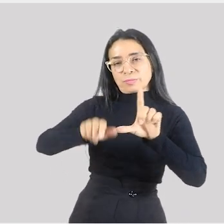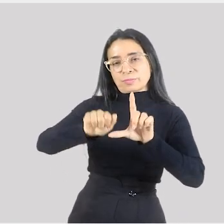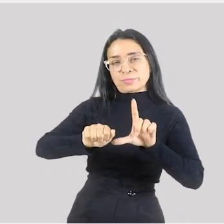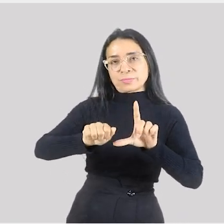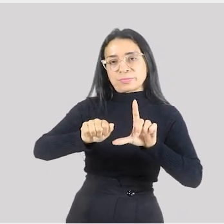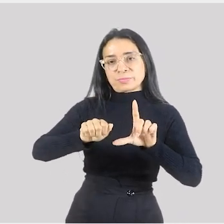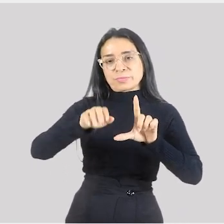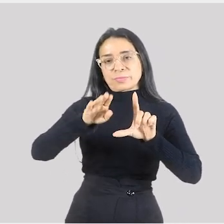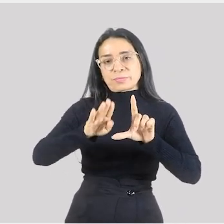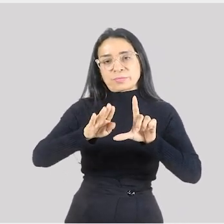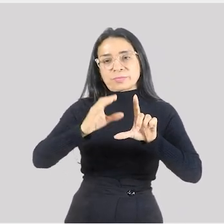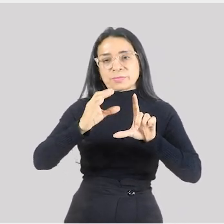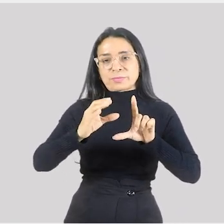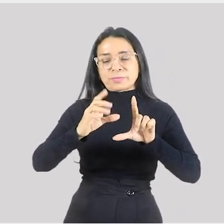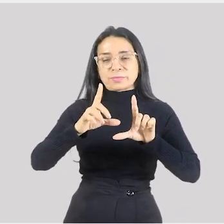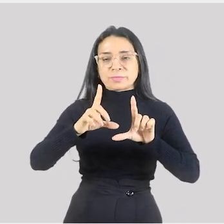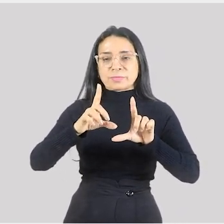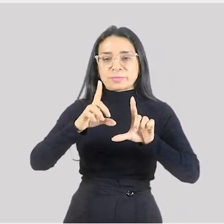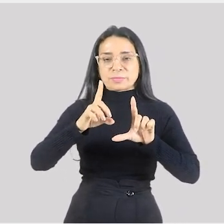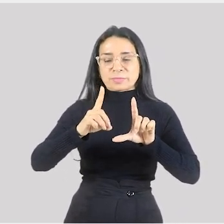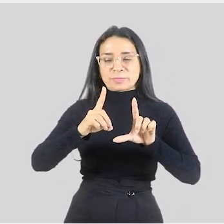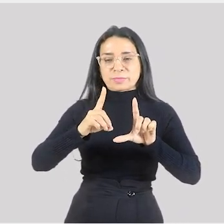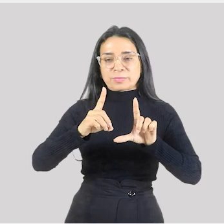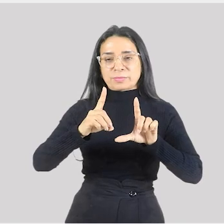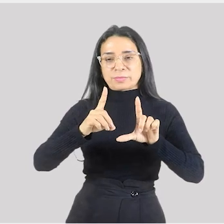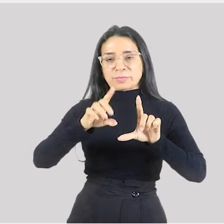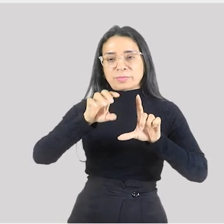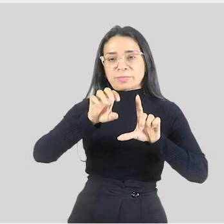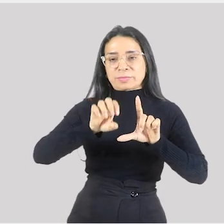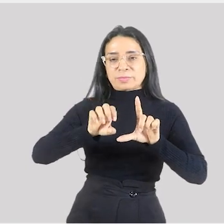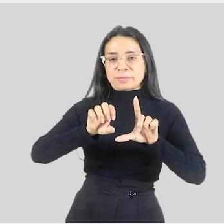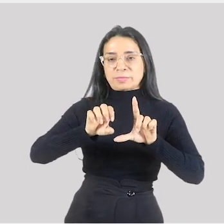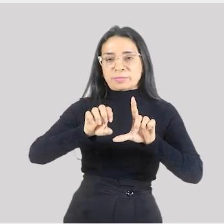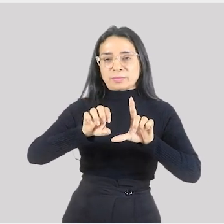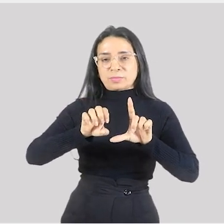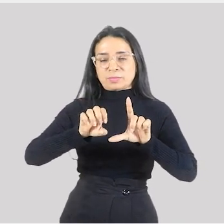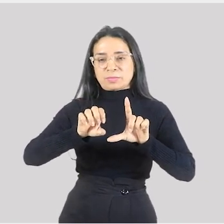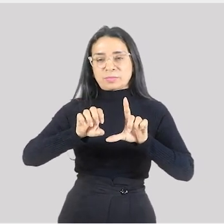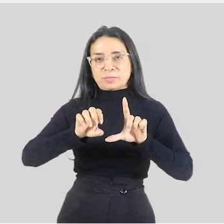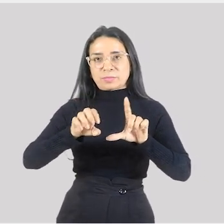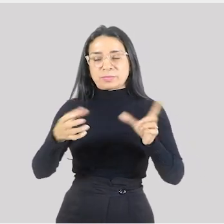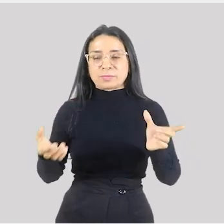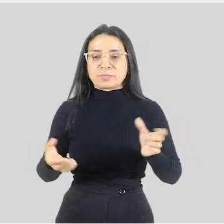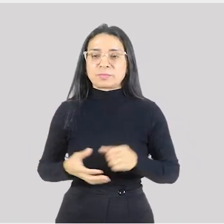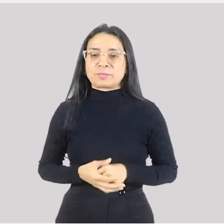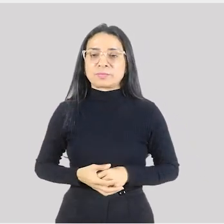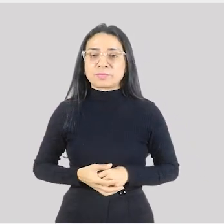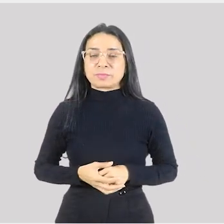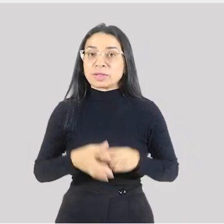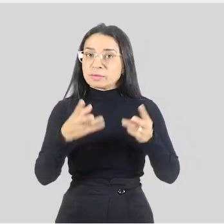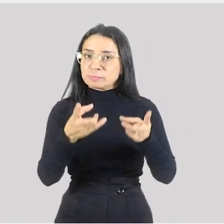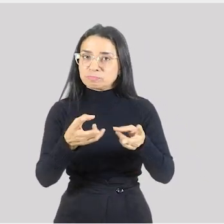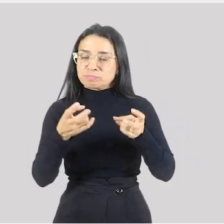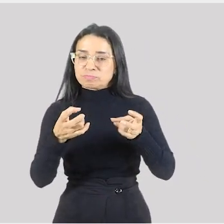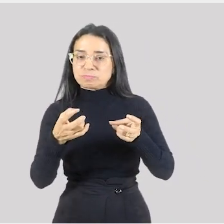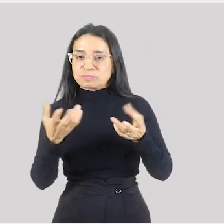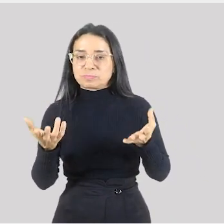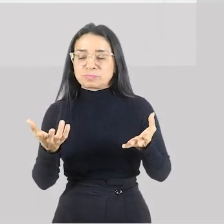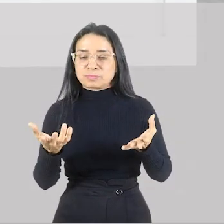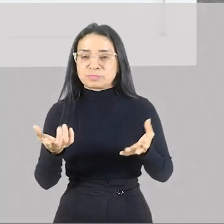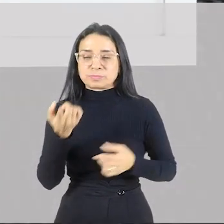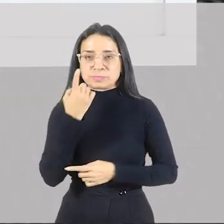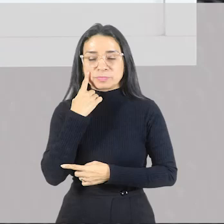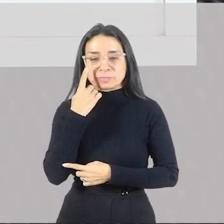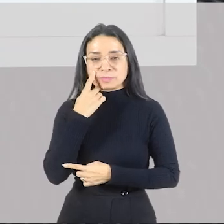letra B, 120, letra C, 110, letra D, 100, letra E, 90. Então, muita atenção. Turma, vamos